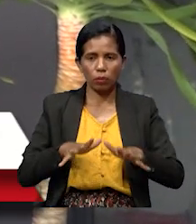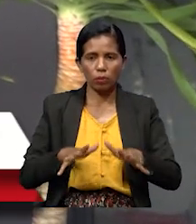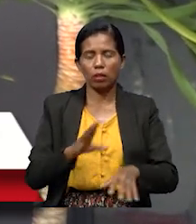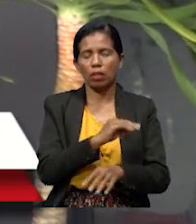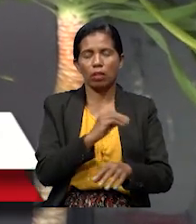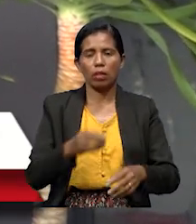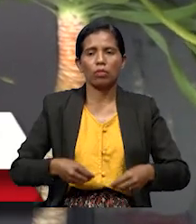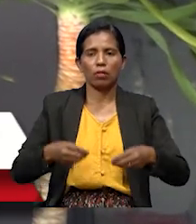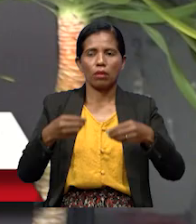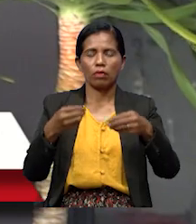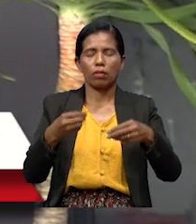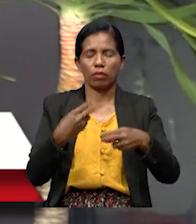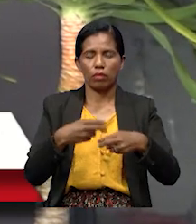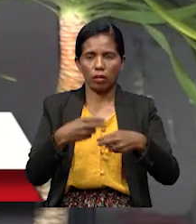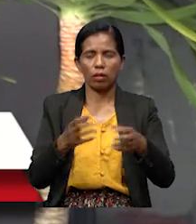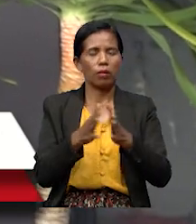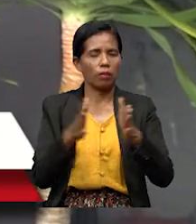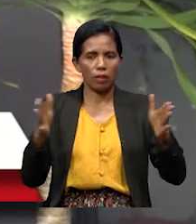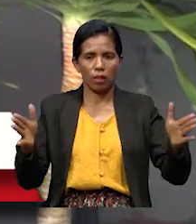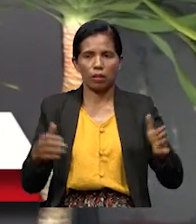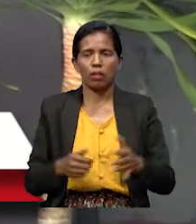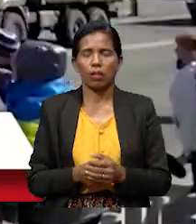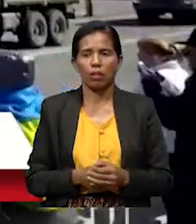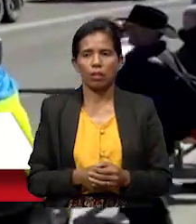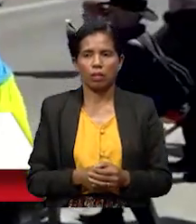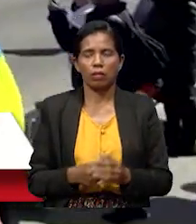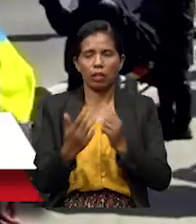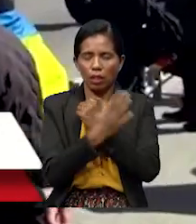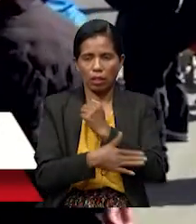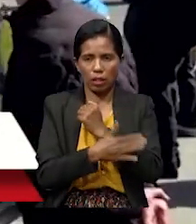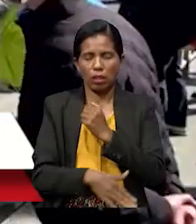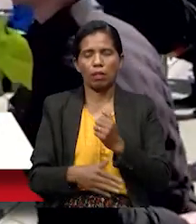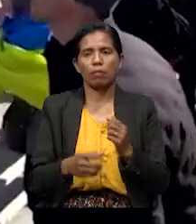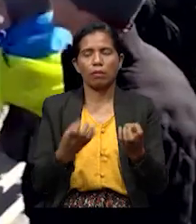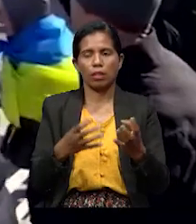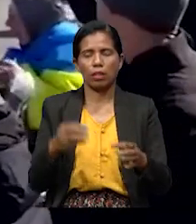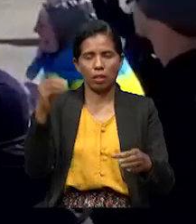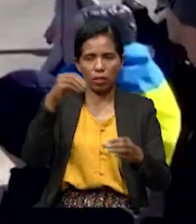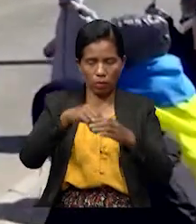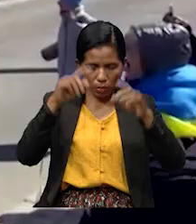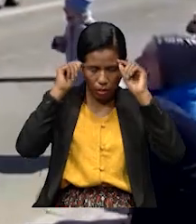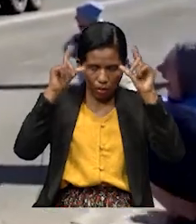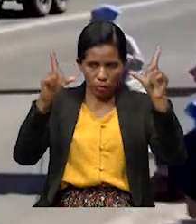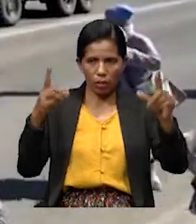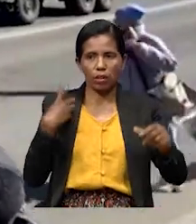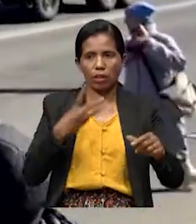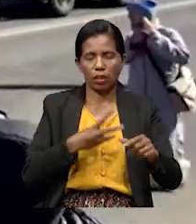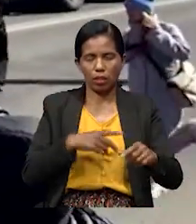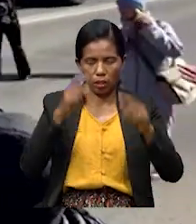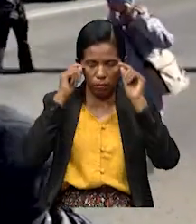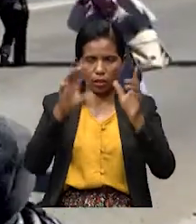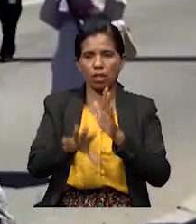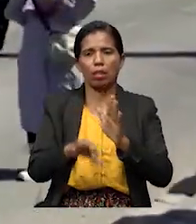be impacto, nene, ma caso na maia nação balu tamba. Incluímos Timor-Leste também, Timor-Leste já